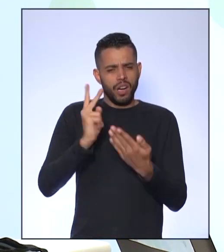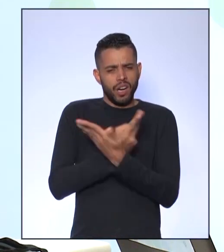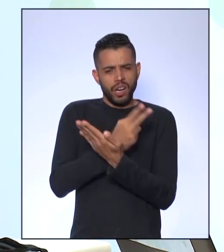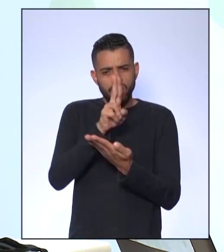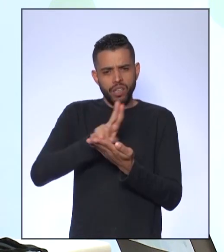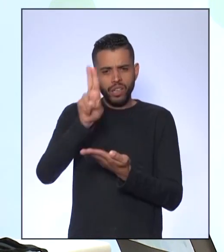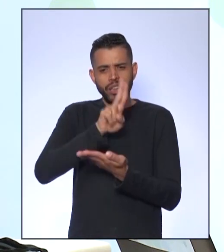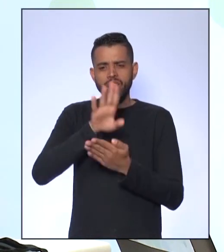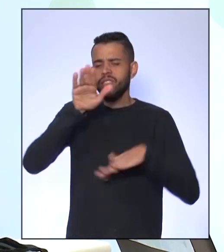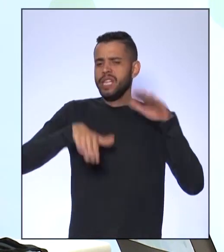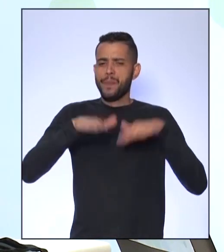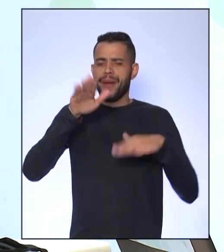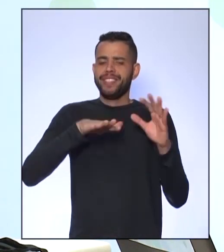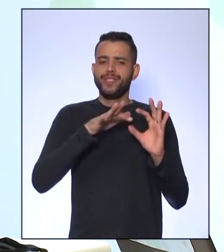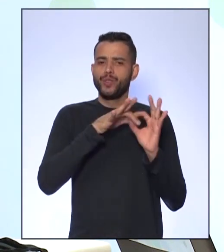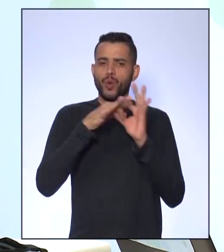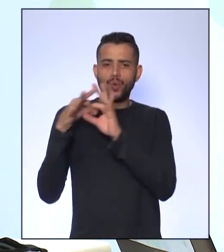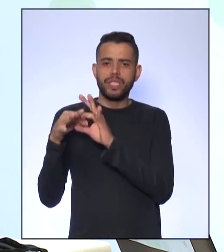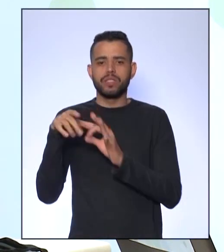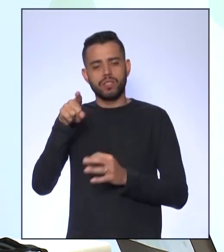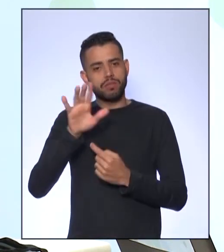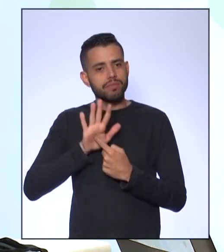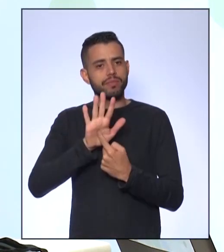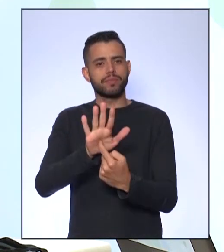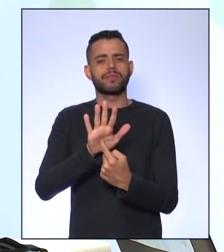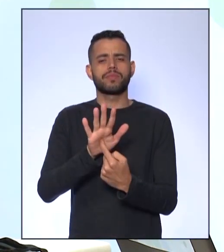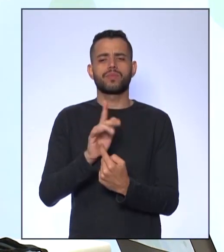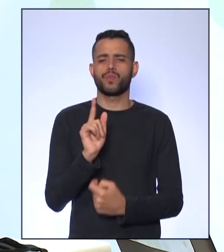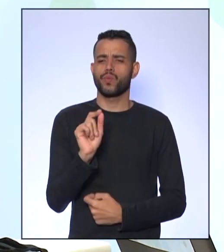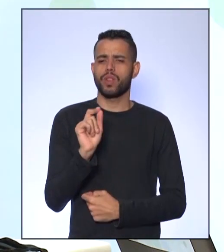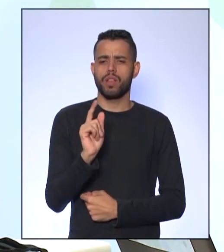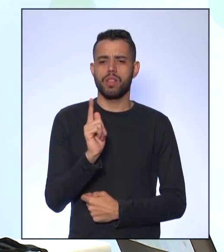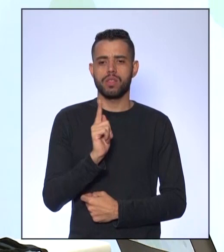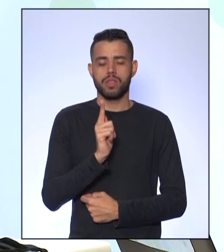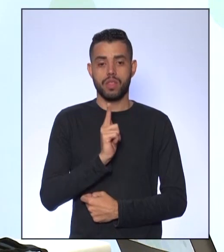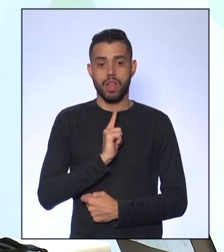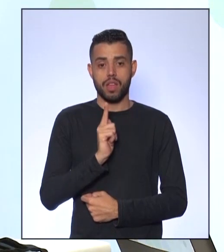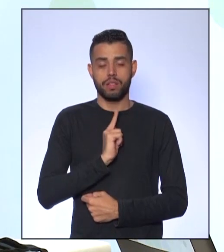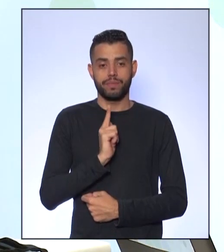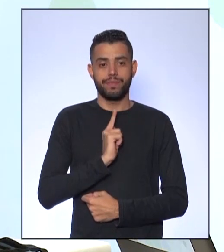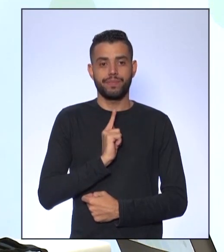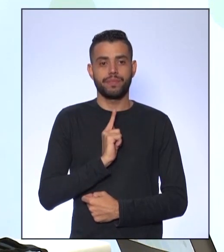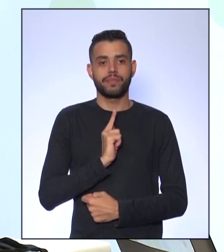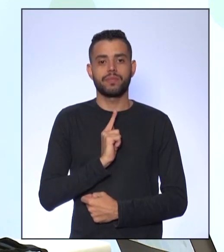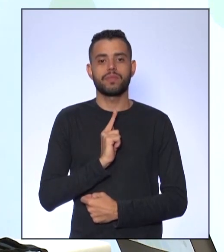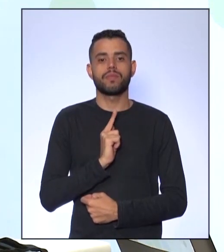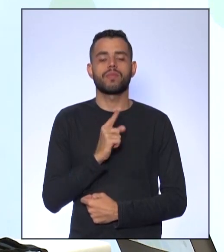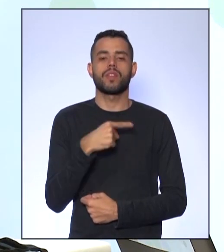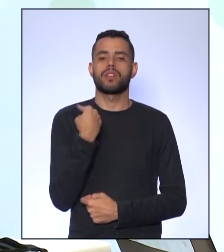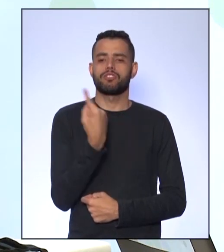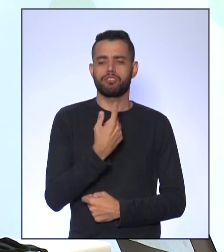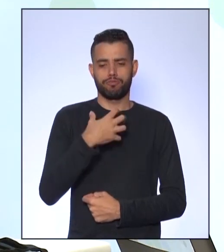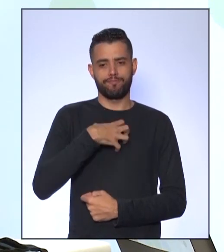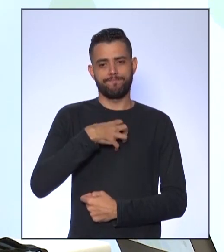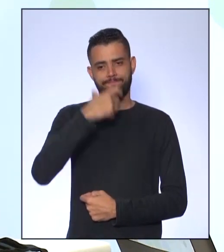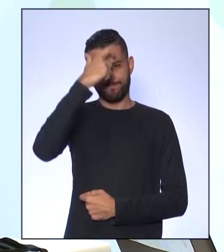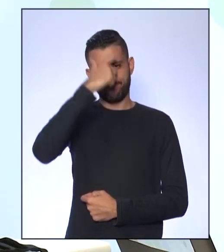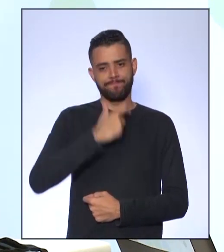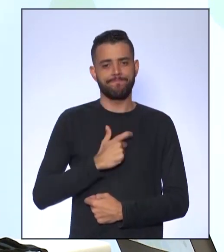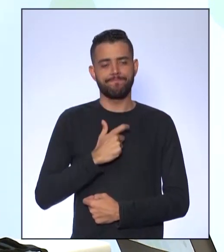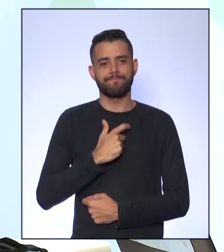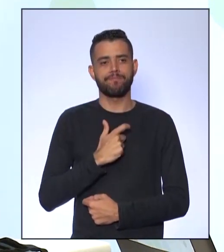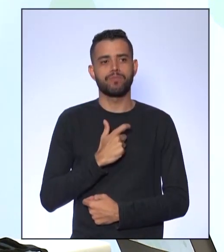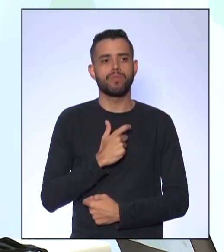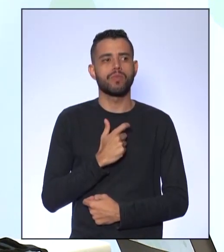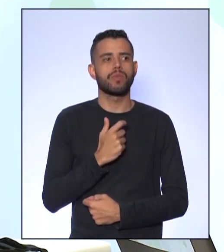da abordagem que ele está apresentando, nós temos que nos comportar de uma forma